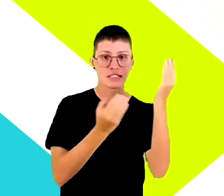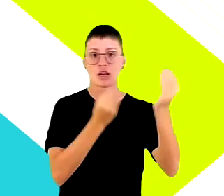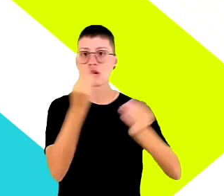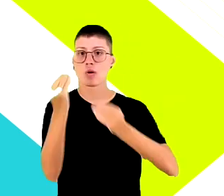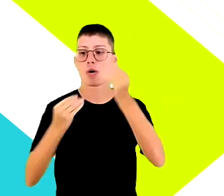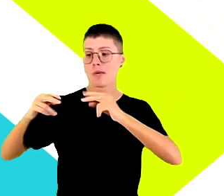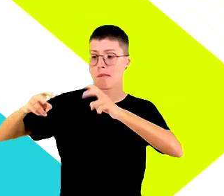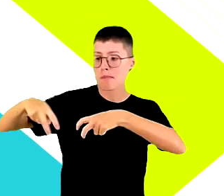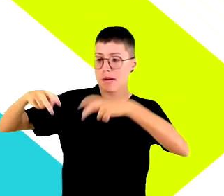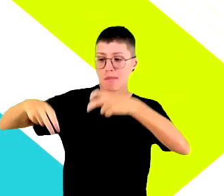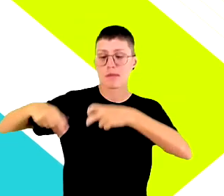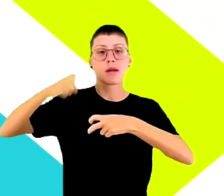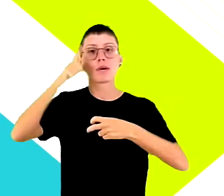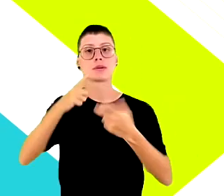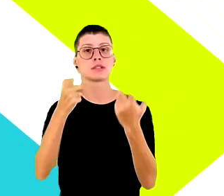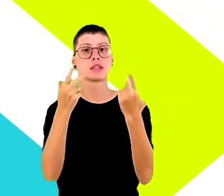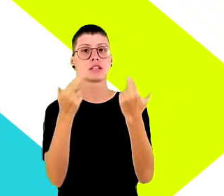prever